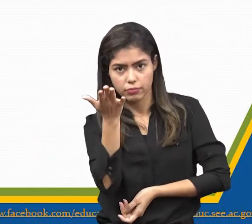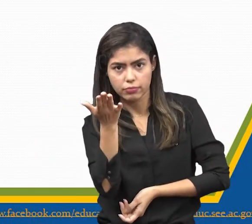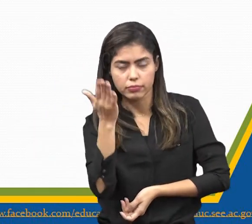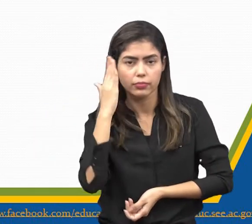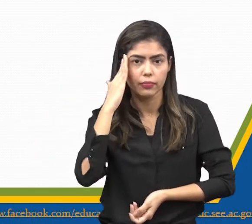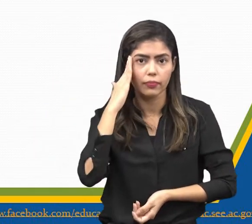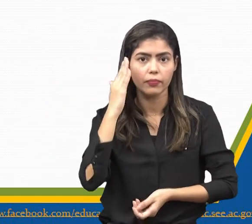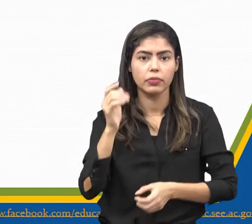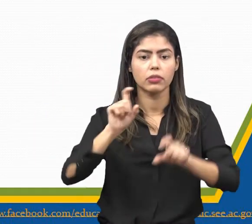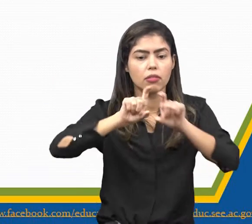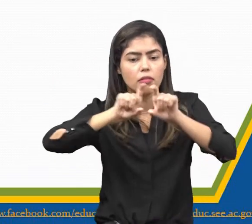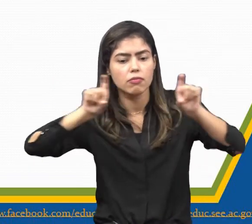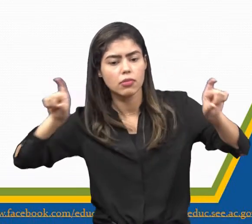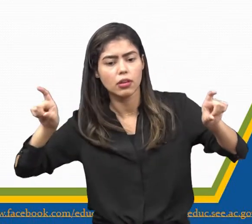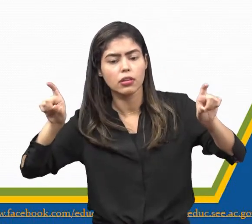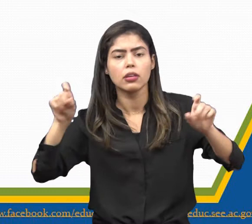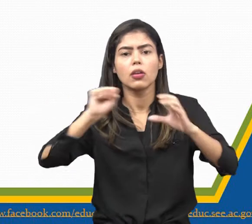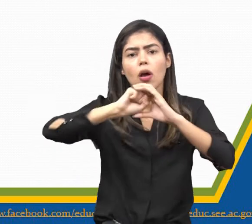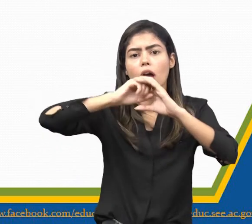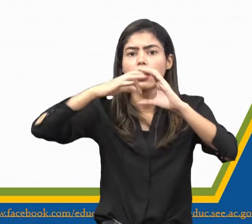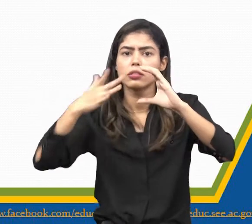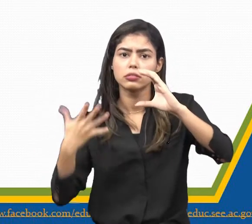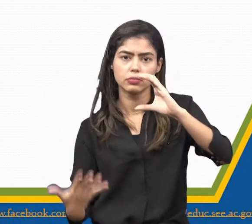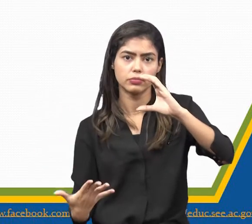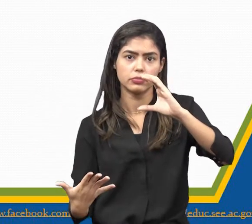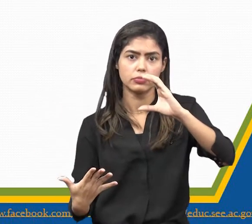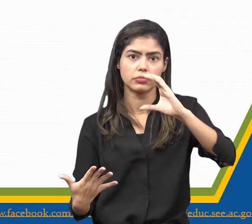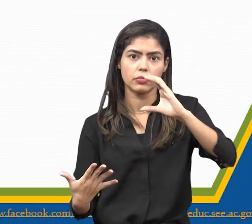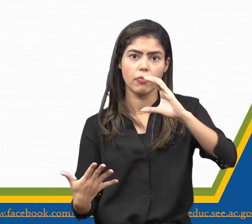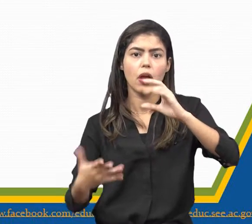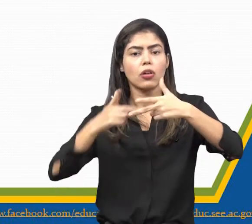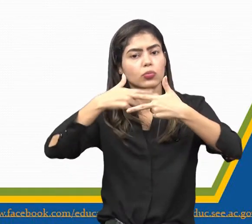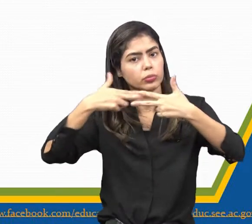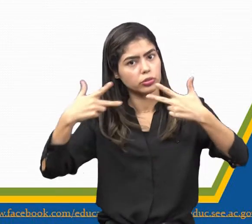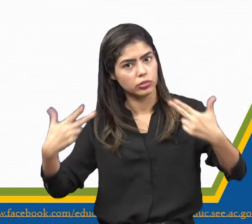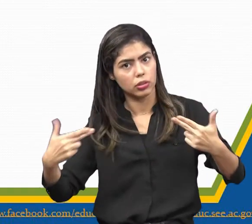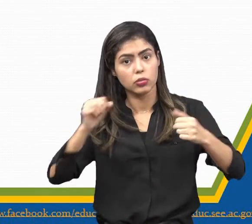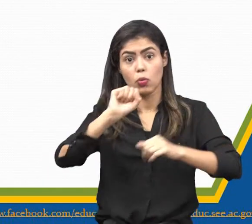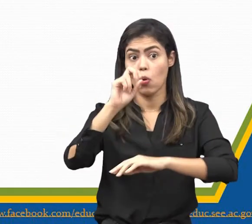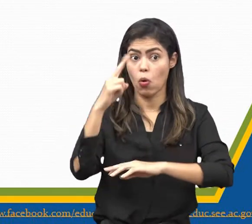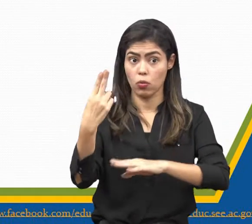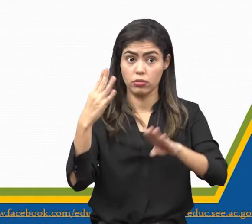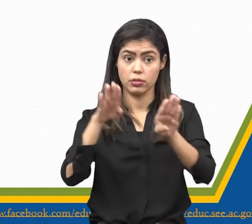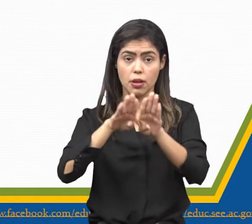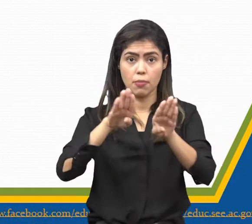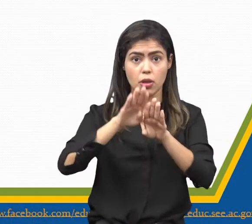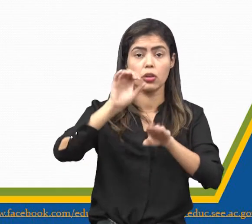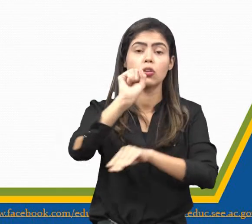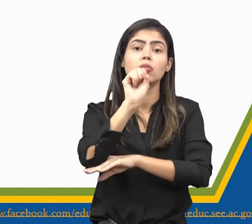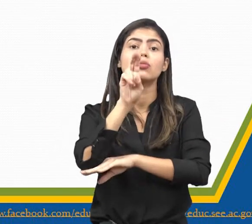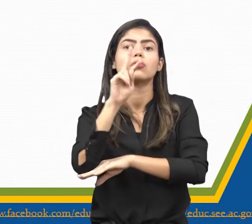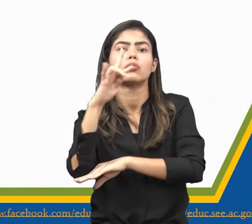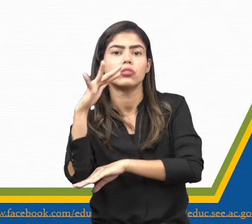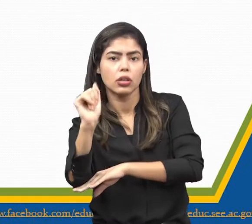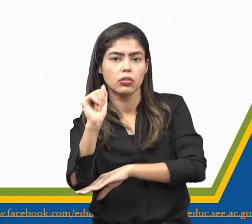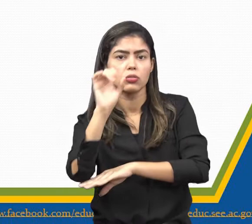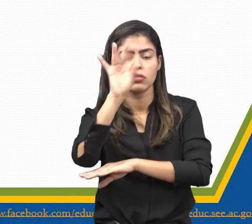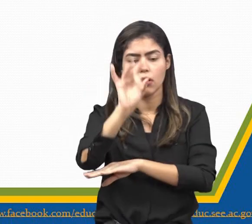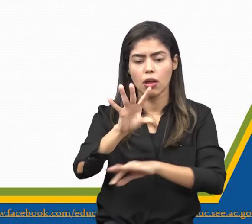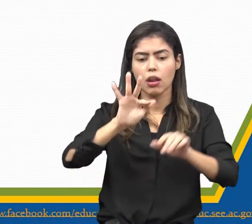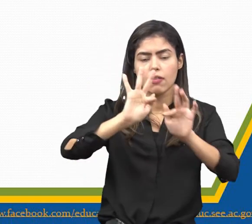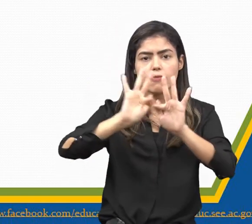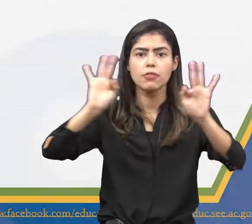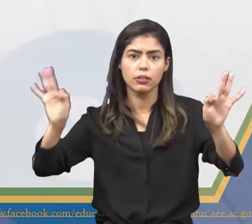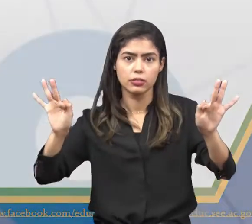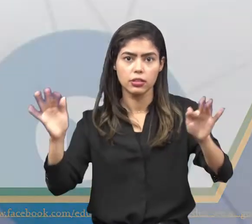oração que você tem uma característica de um objeto ou de um sujeito do que está se tratando a frase. É